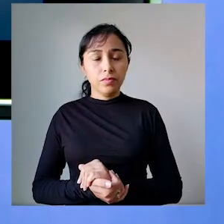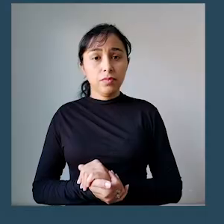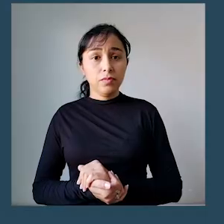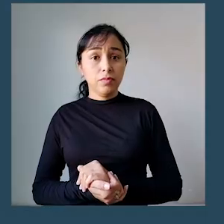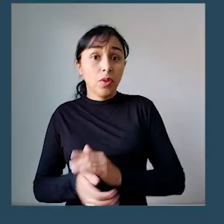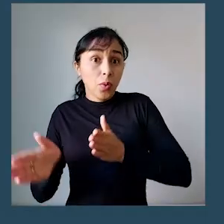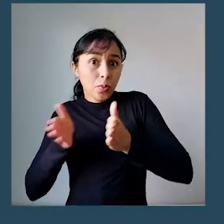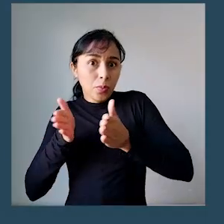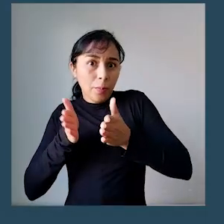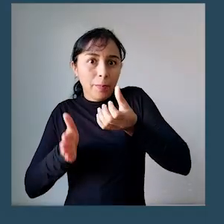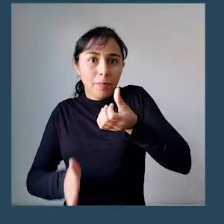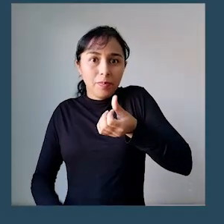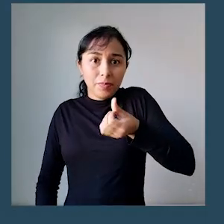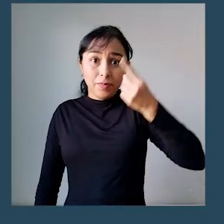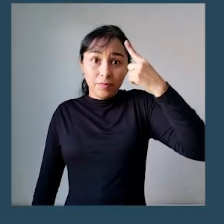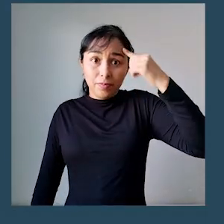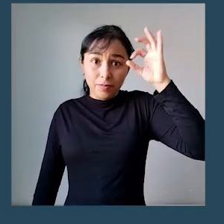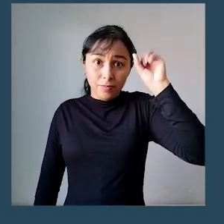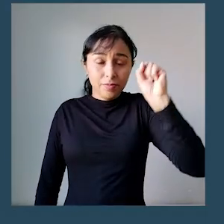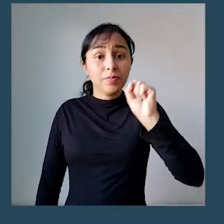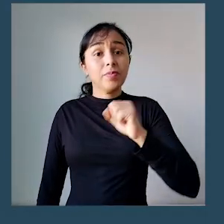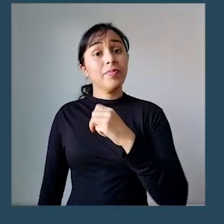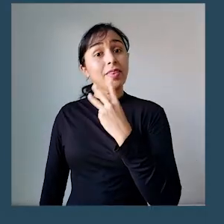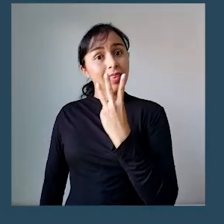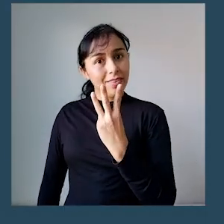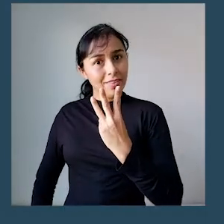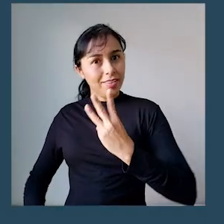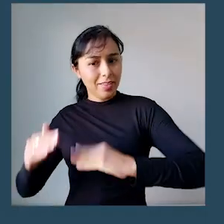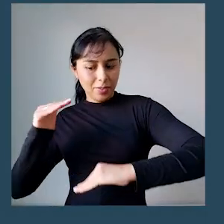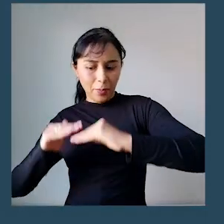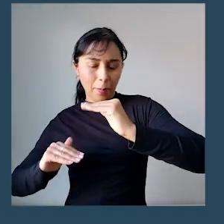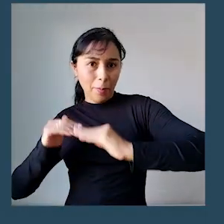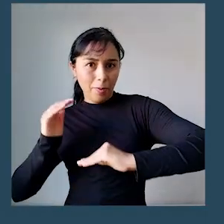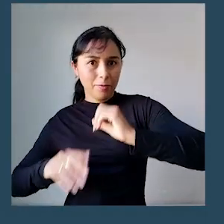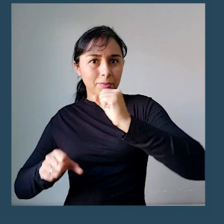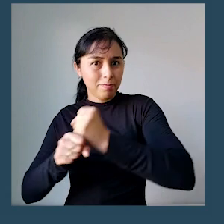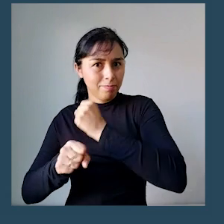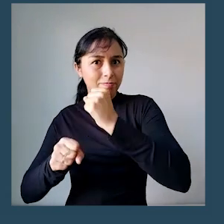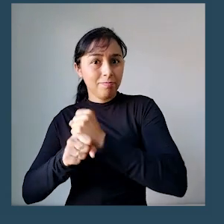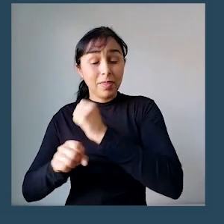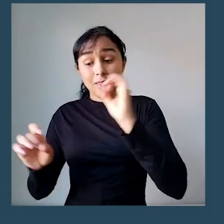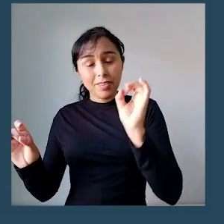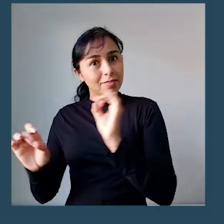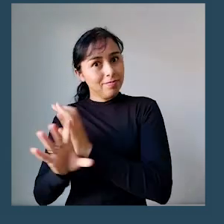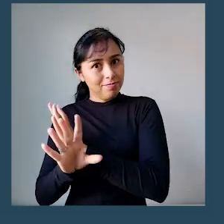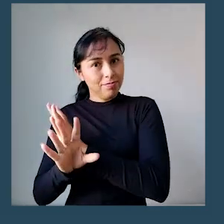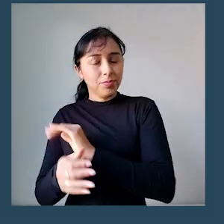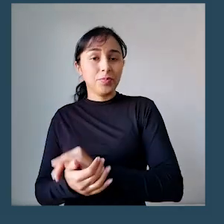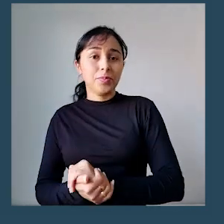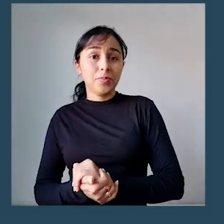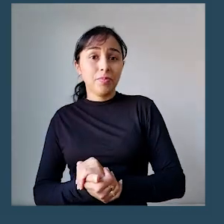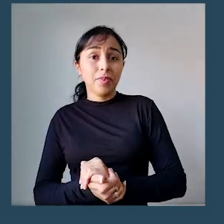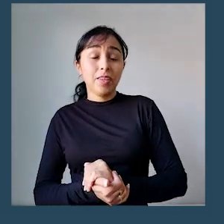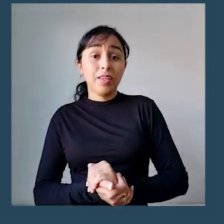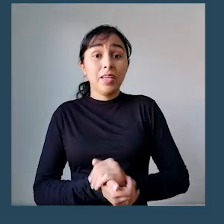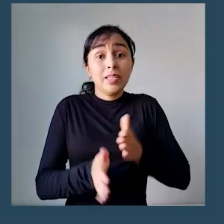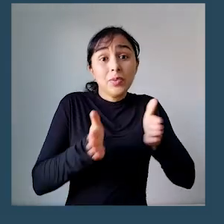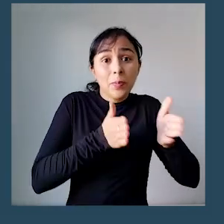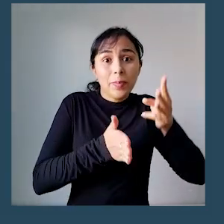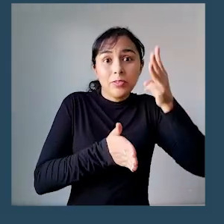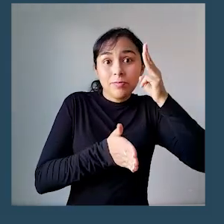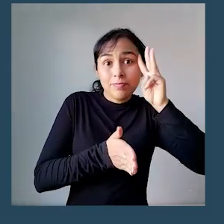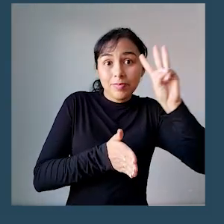Em 6 dias, 3 pedreiros terminam certa obra. Em 3 dias, 6 pedreiros fariam o